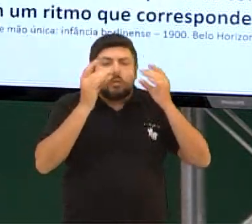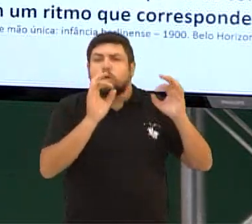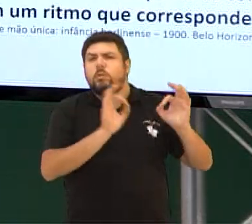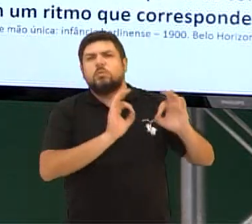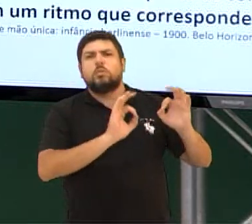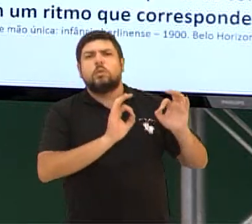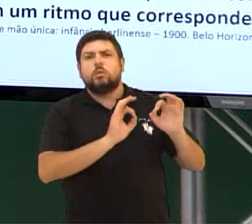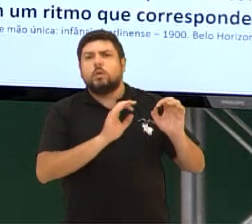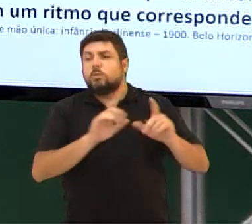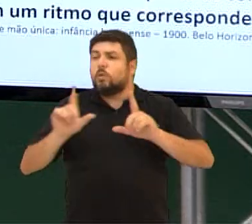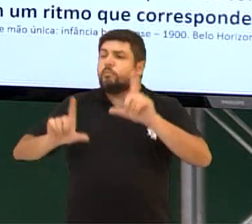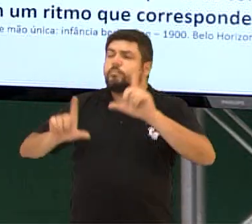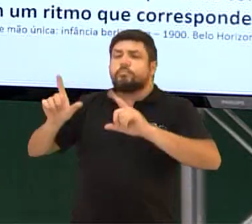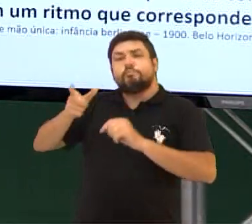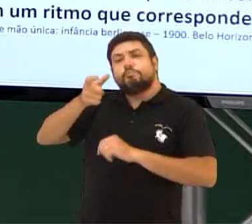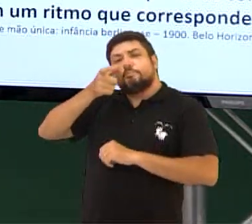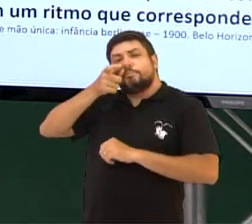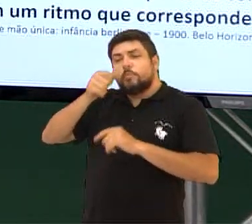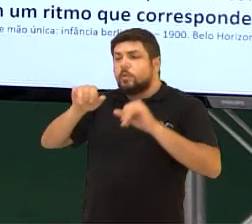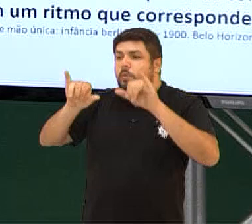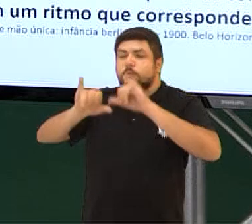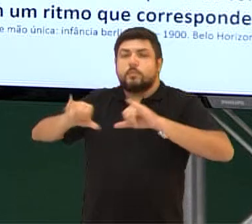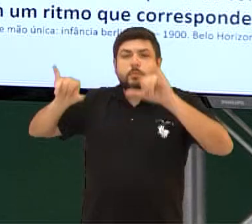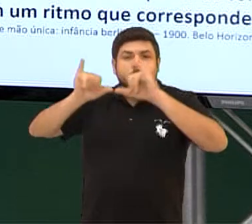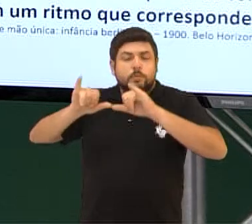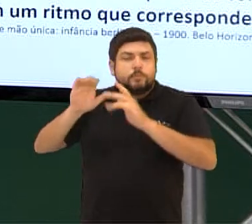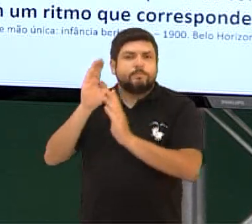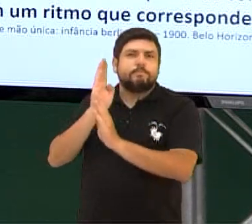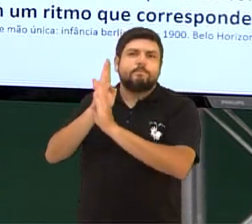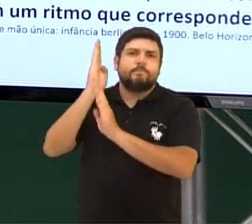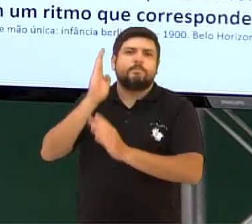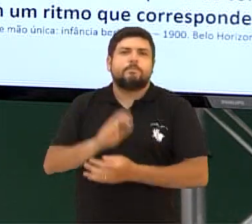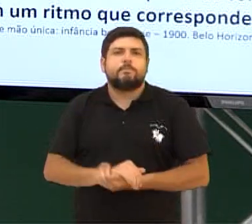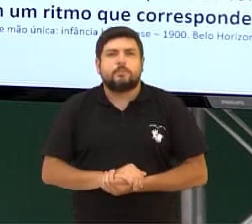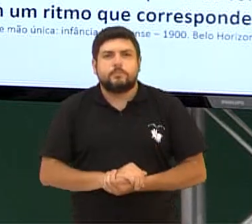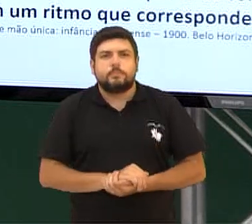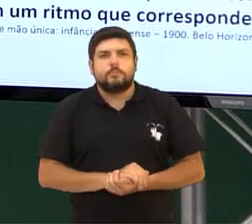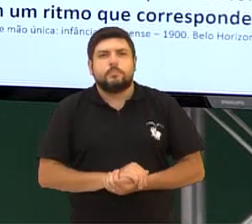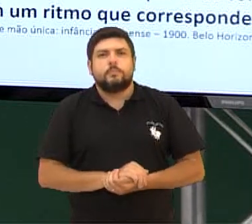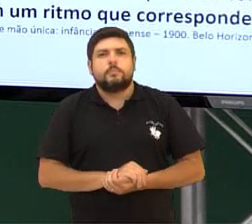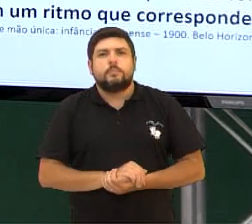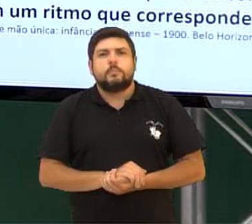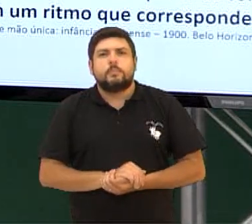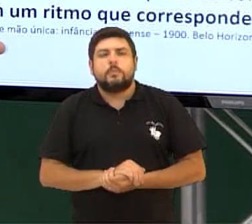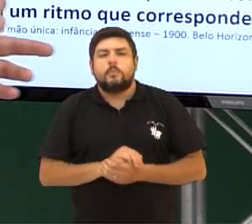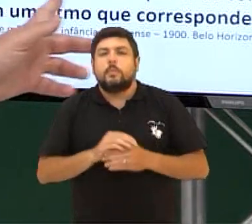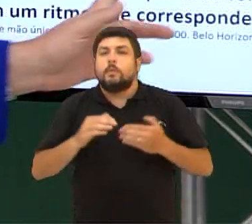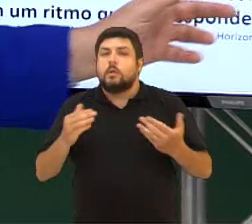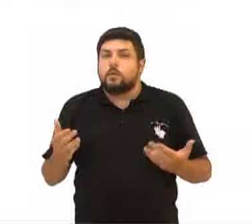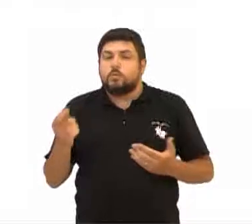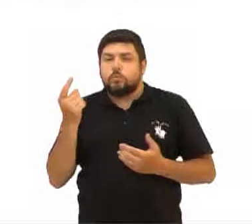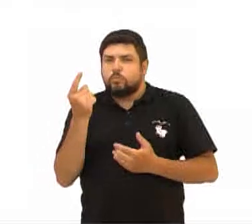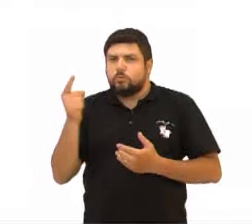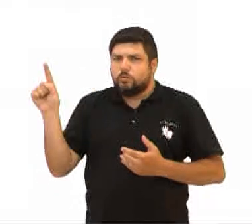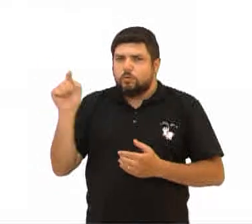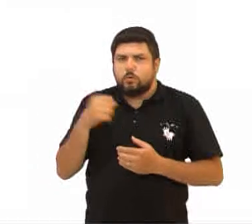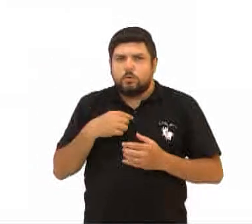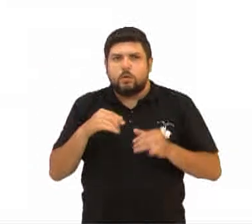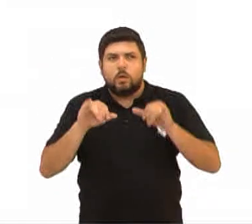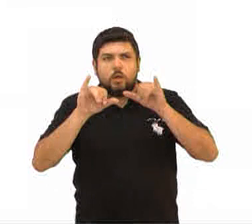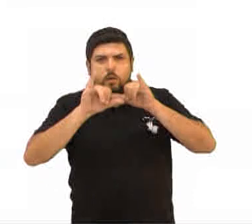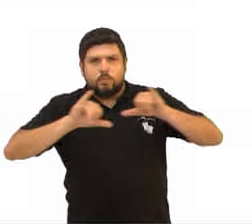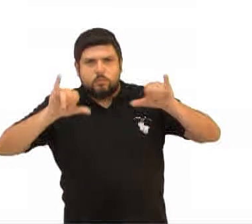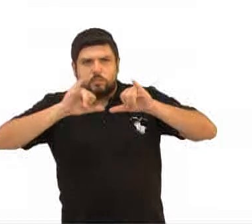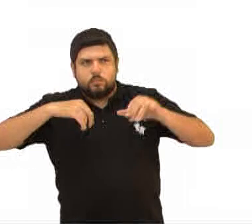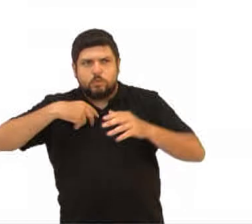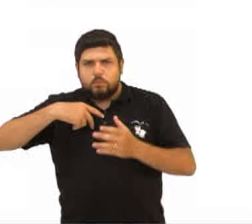retirado também com a questão da propaganda e das mídias, certo? E, por fim, que a propaganda autêntica transporta as coisas